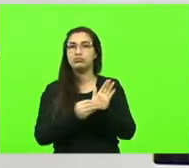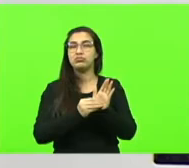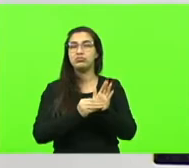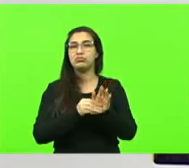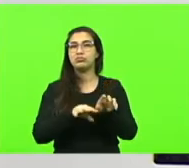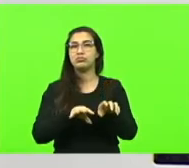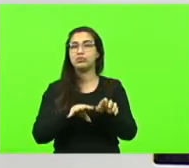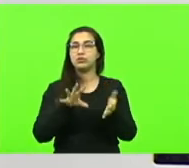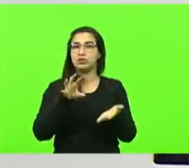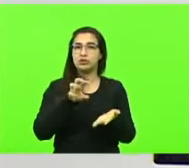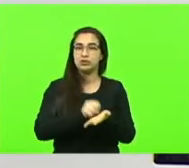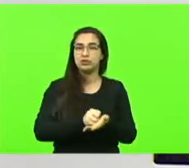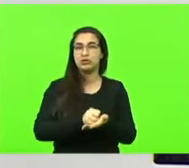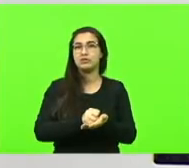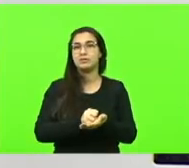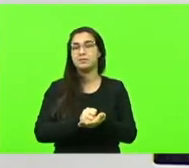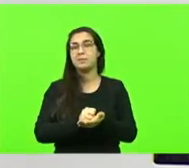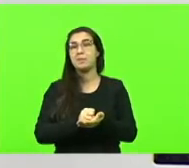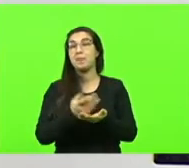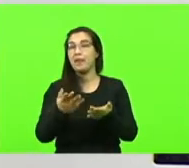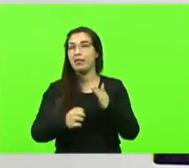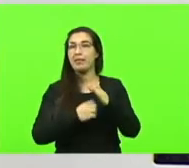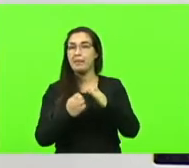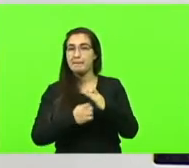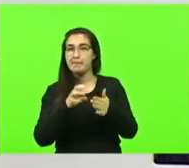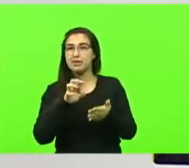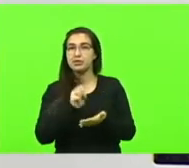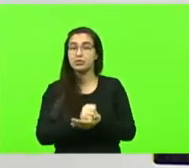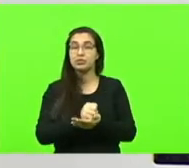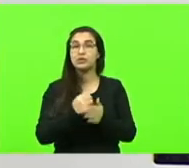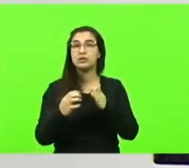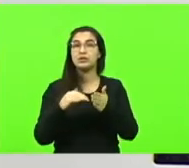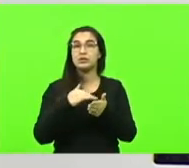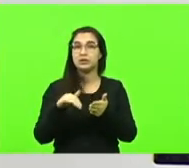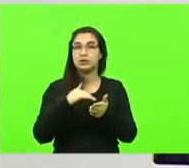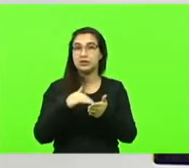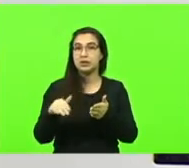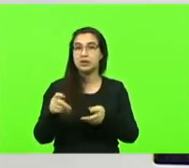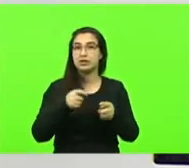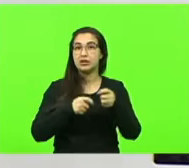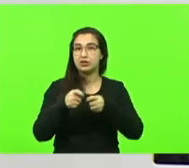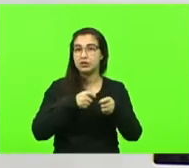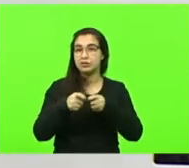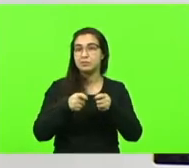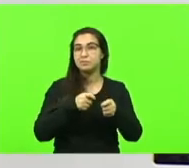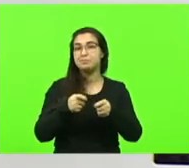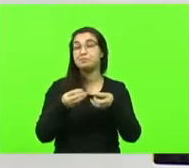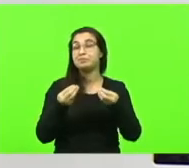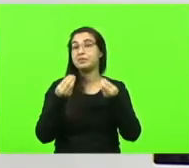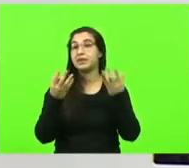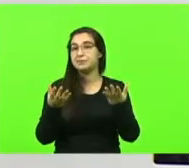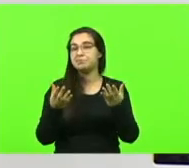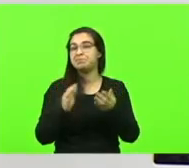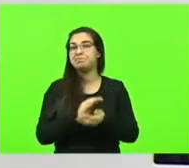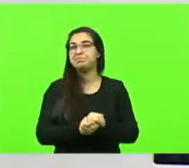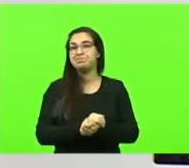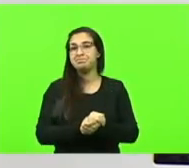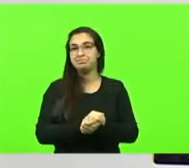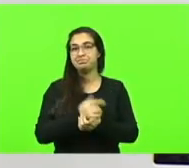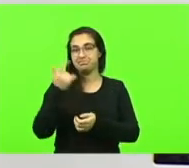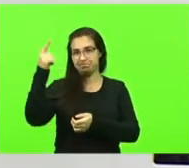9000. Essa empresa foi contratada pela Secretaria de Administração e, assim como as